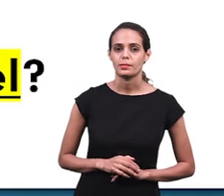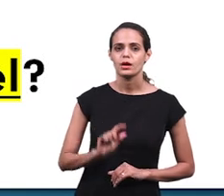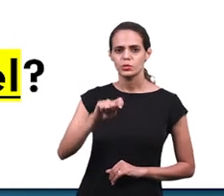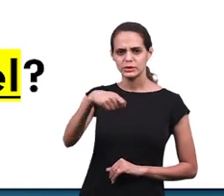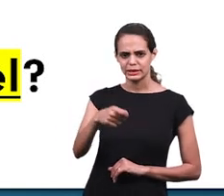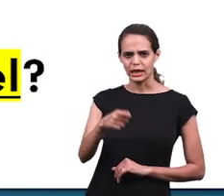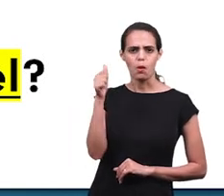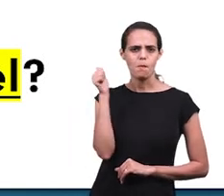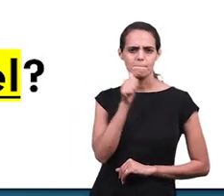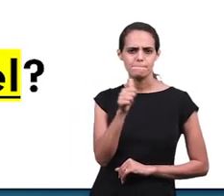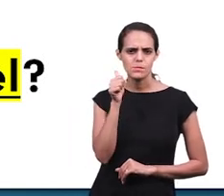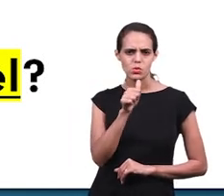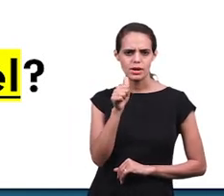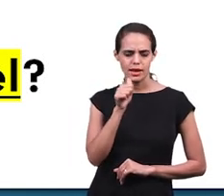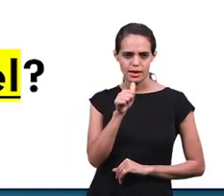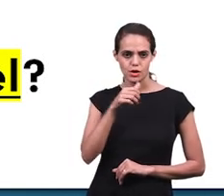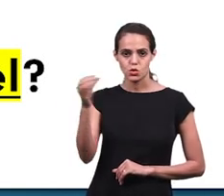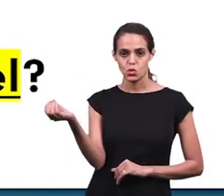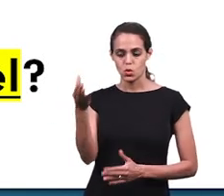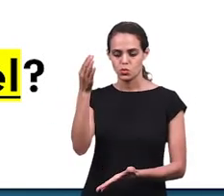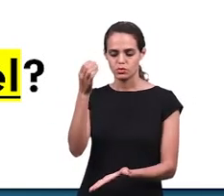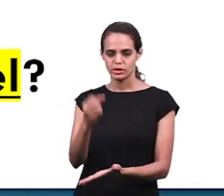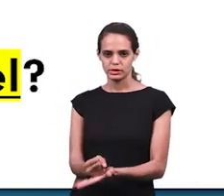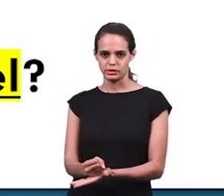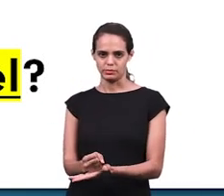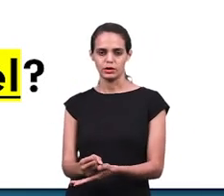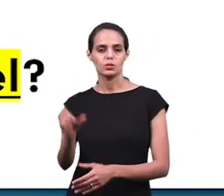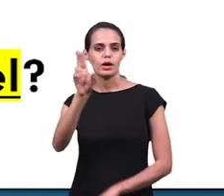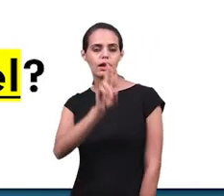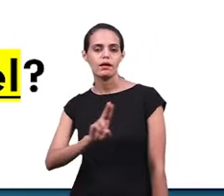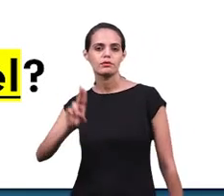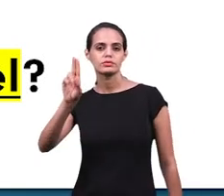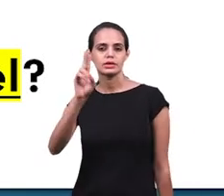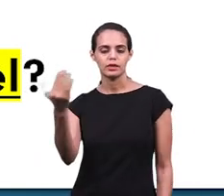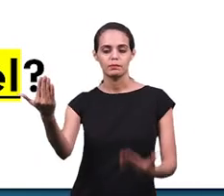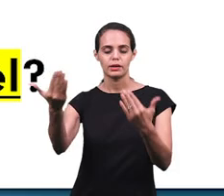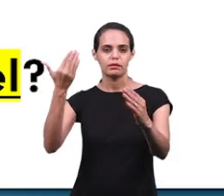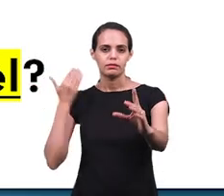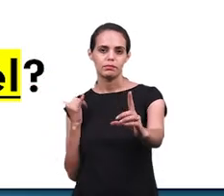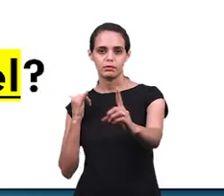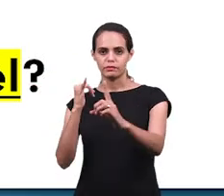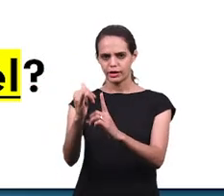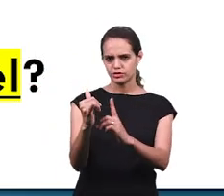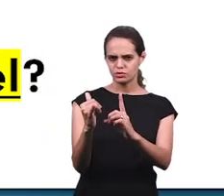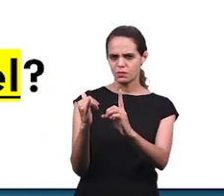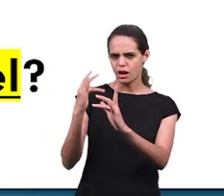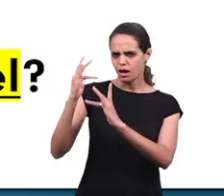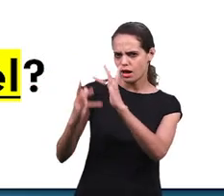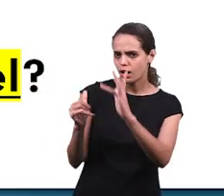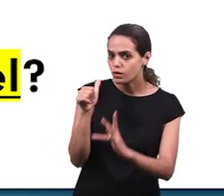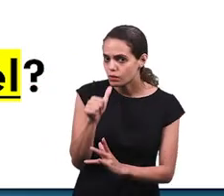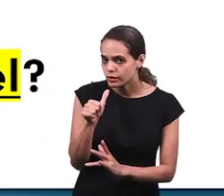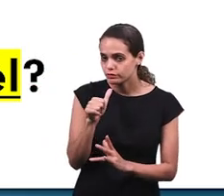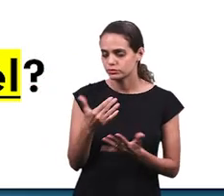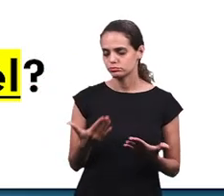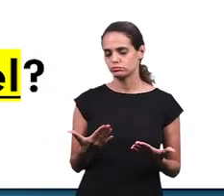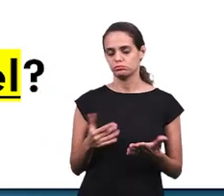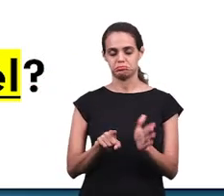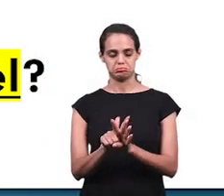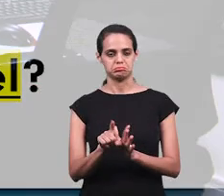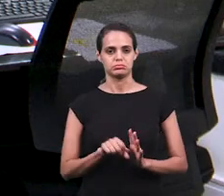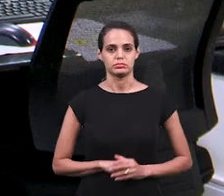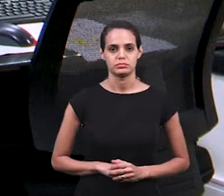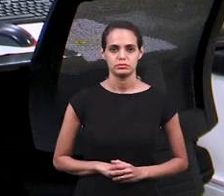mulher no Novo Testamento é usada para se referir profeticamente à noiva? Essa é a